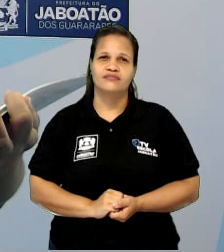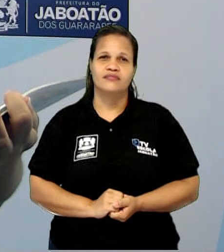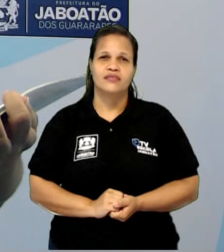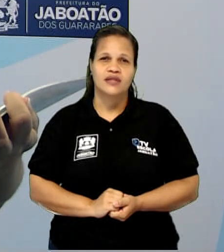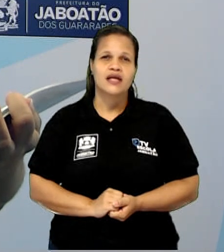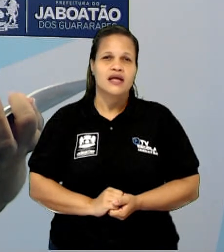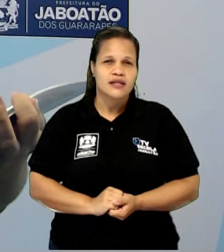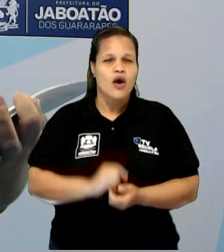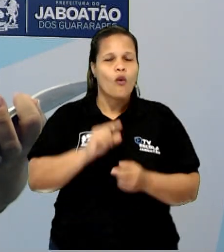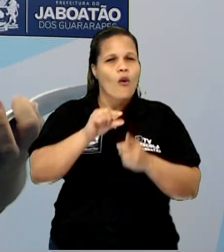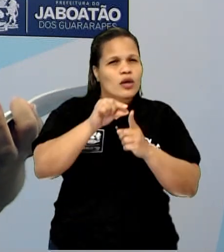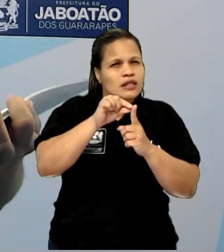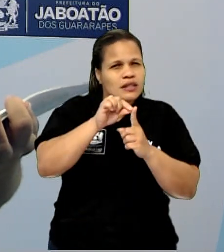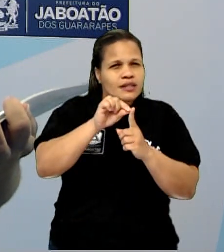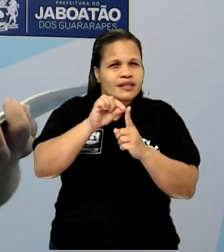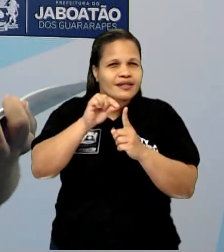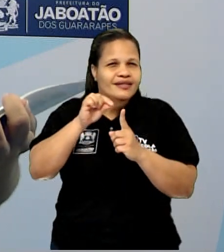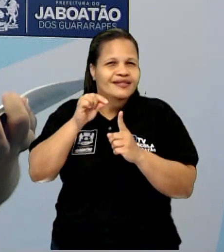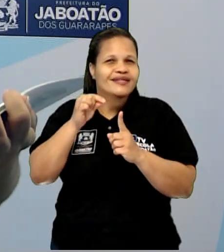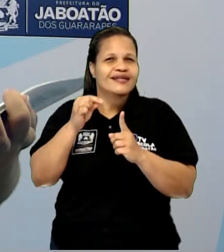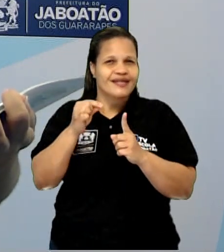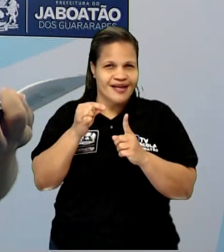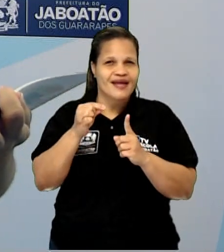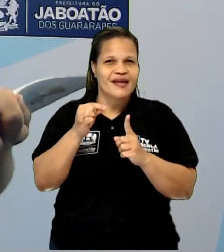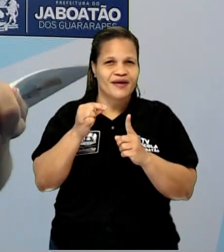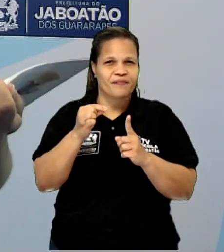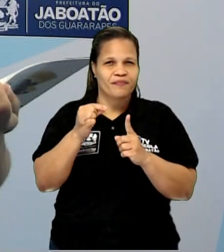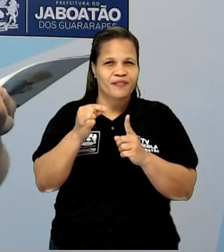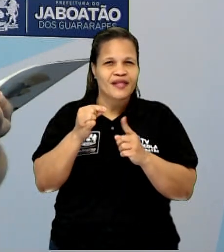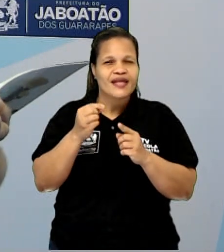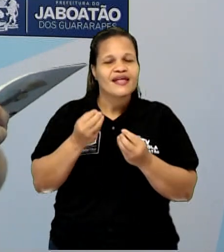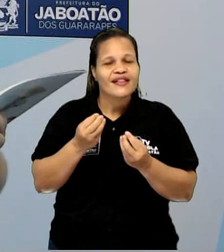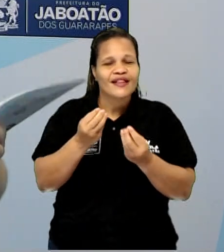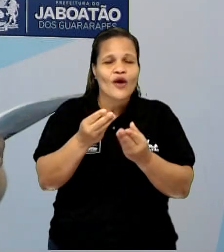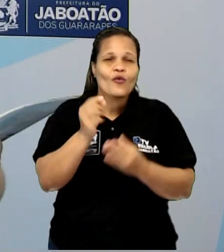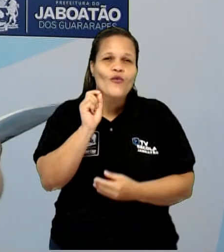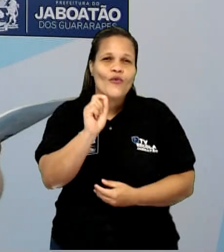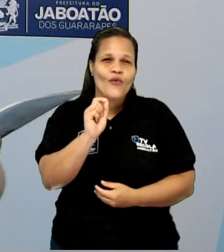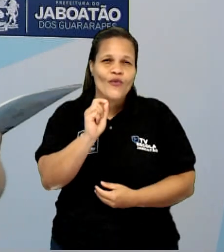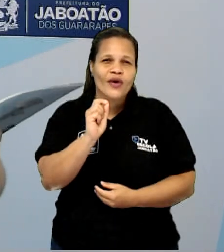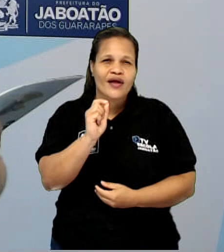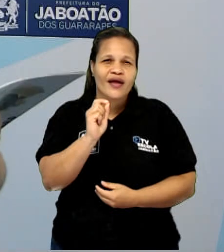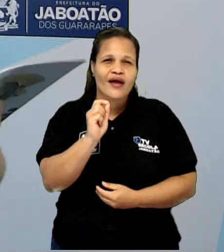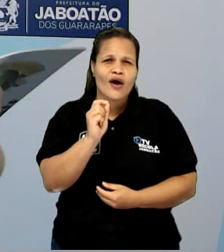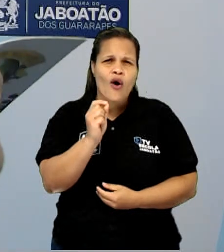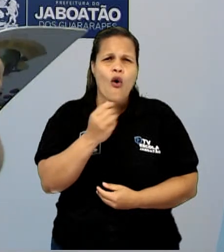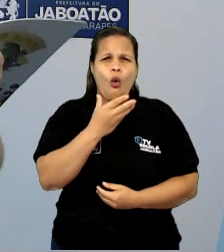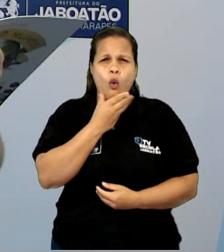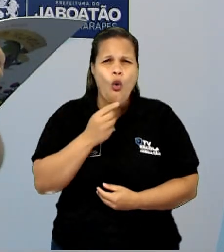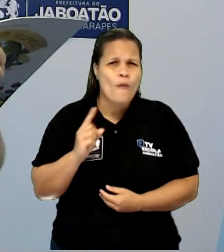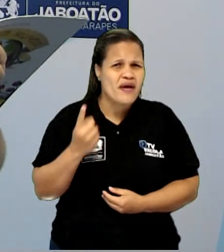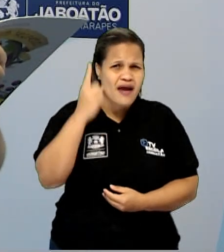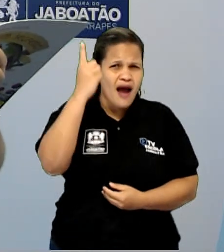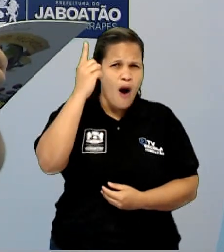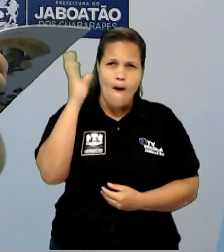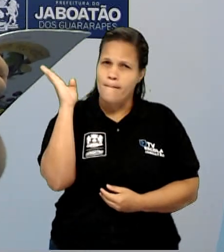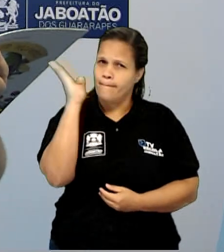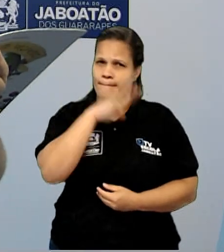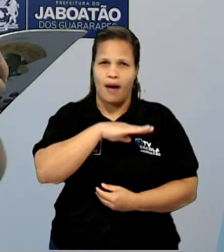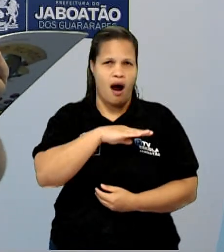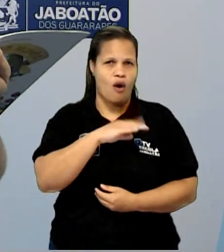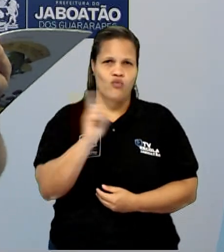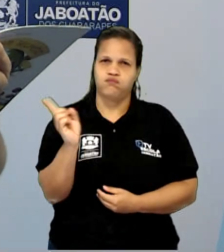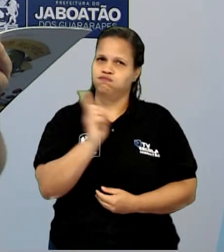Retirei o seu espinho e ganhei este cordel. Descobri que o gigante era bom, não era cruel. Eu